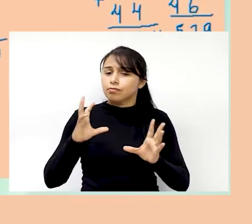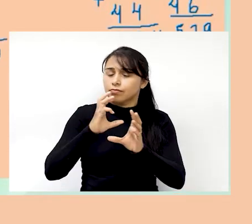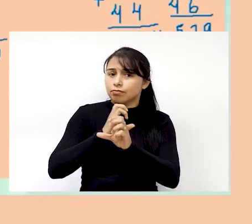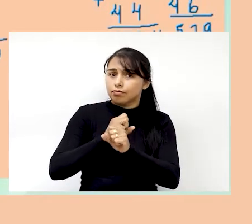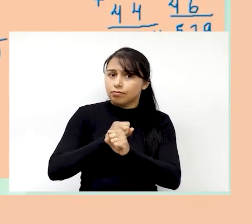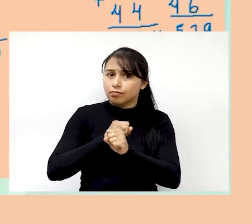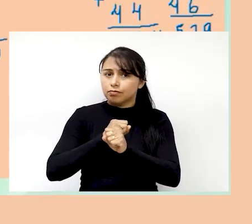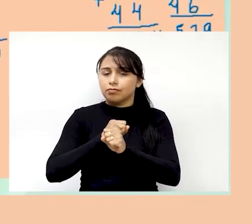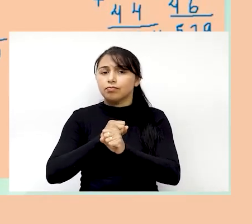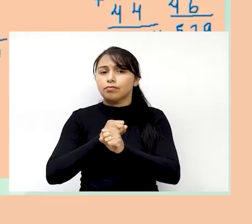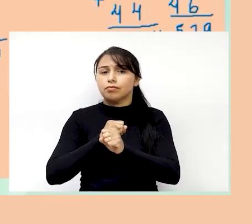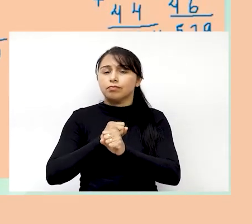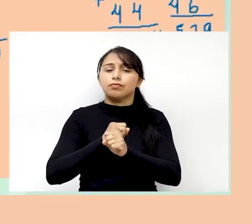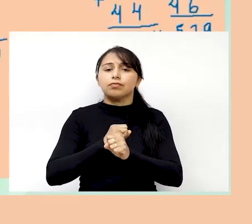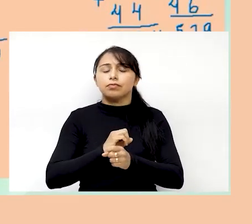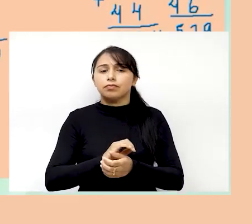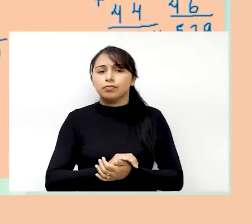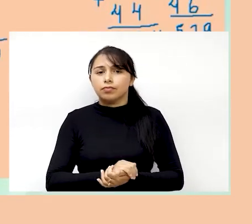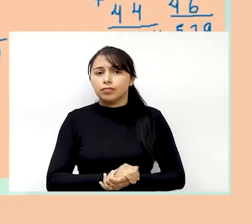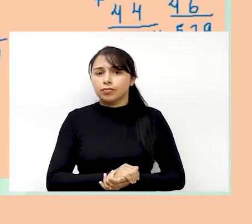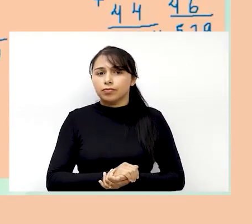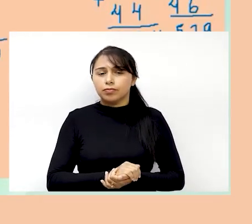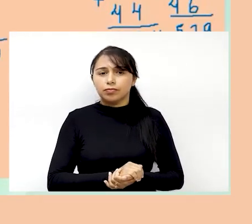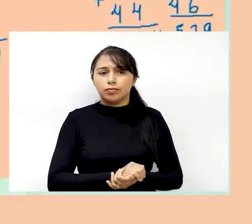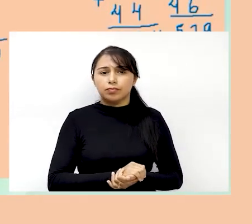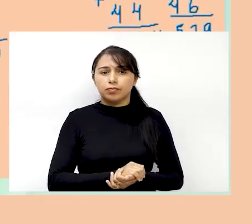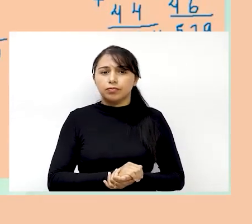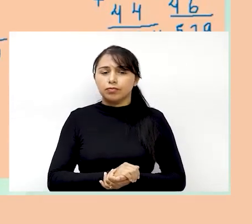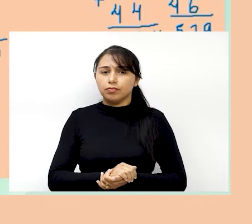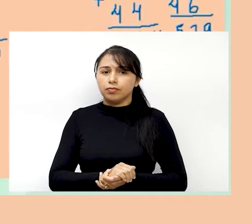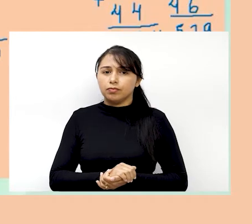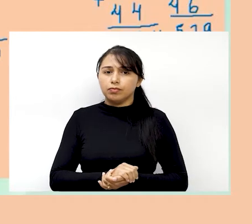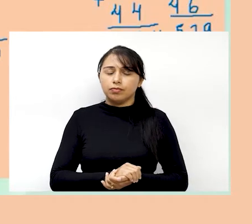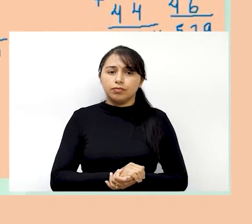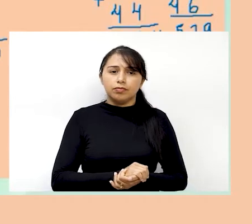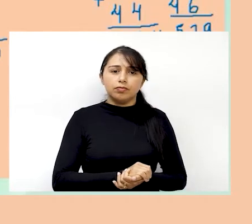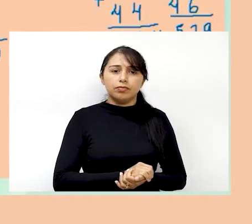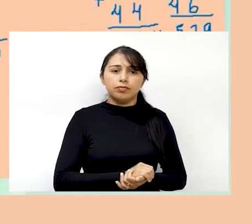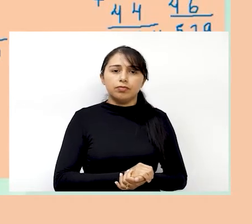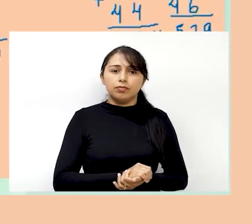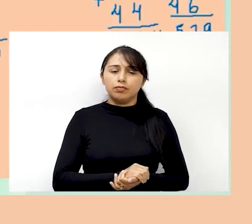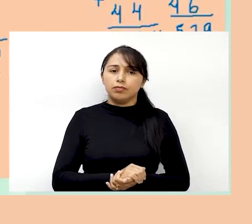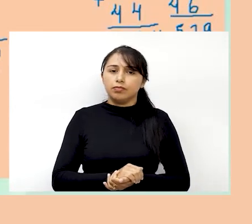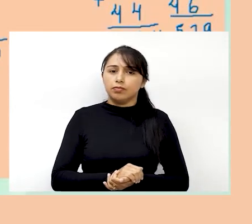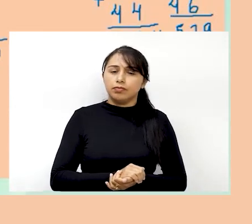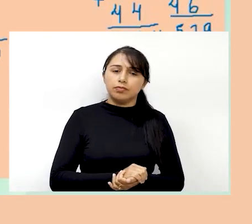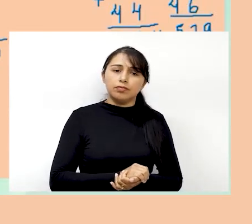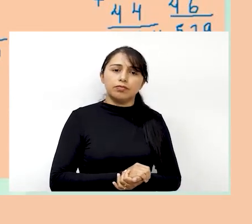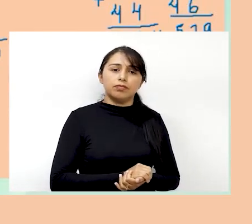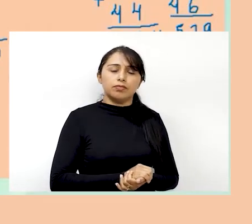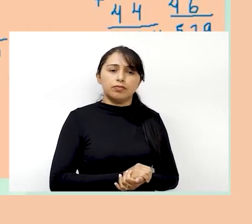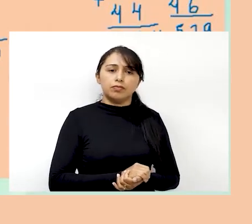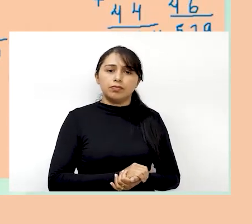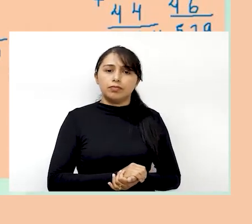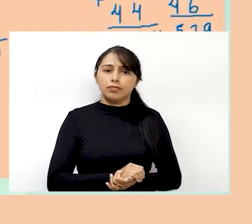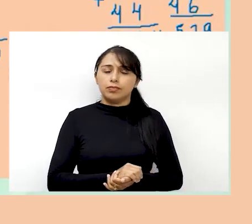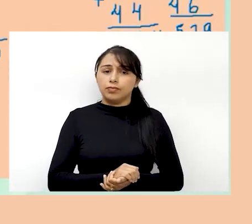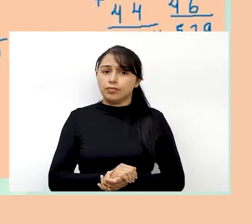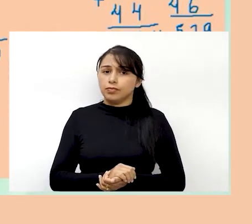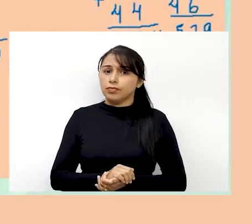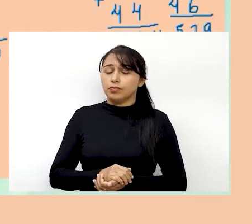0, 0 mais 4 é 4 e 4 aqui. uma casa depois da vírgula,